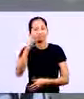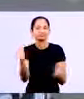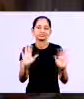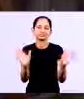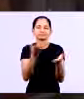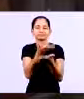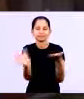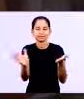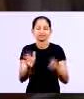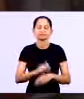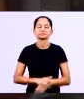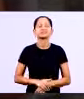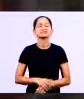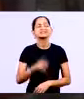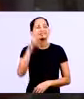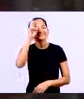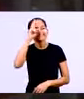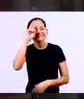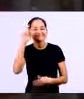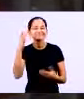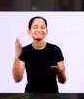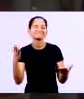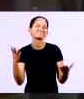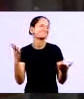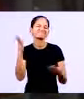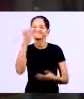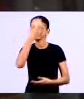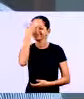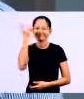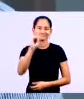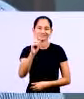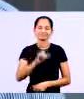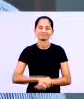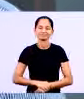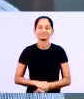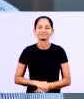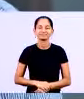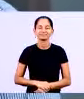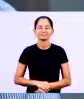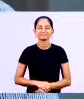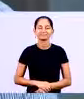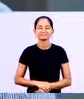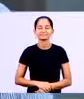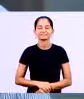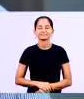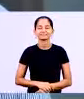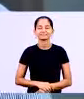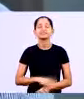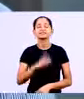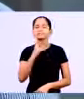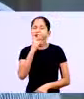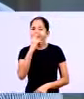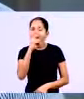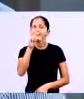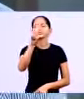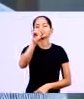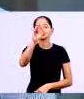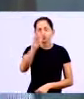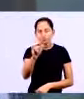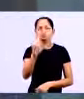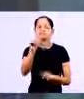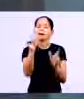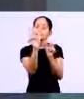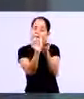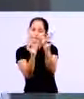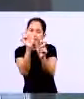assim. Deixa eu ver. Não lembro. Sim, com relação a respeito dos ditongos abertos, né,